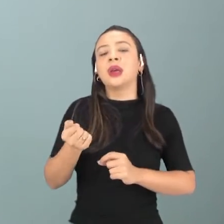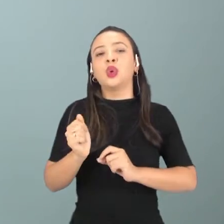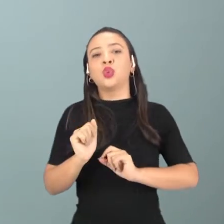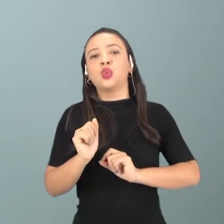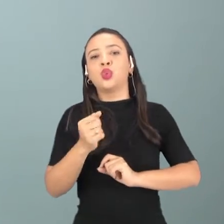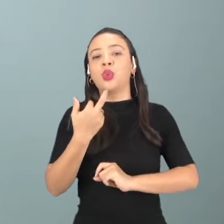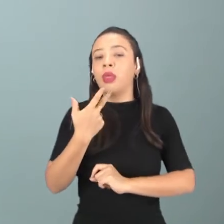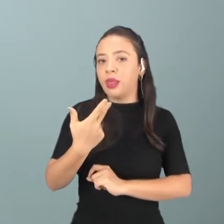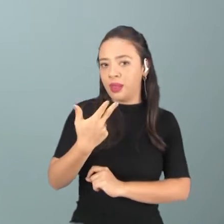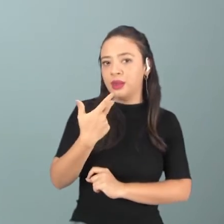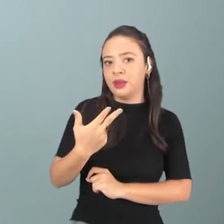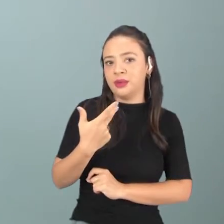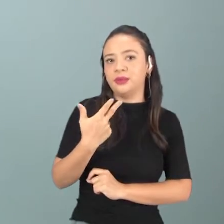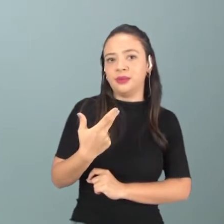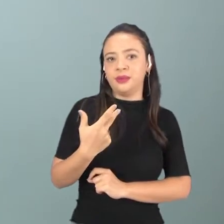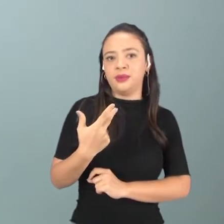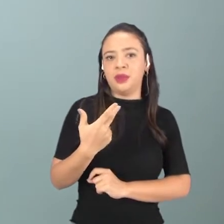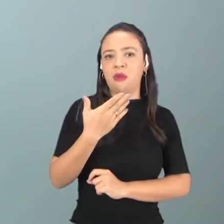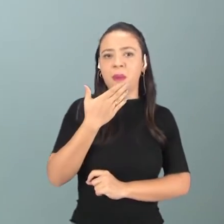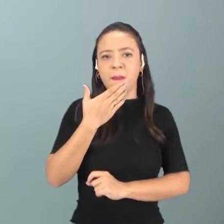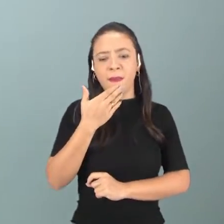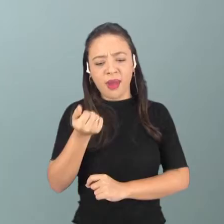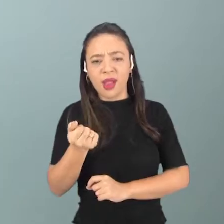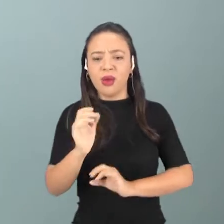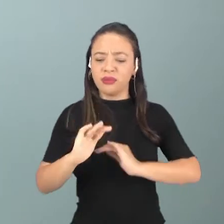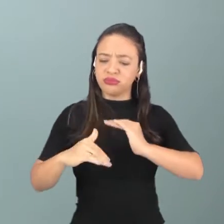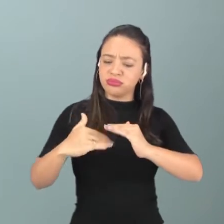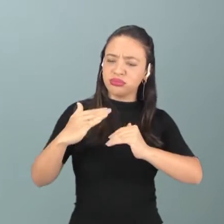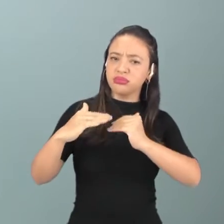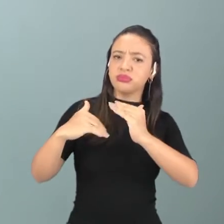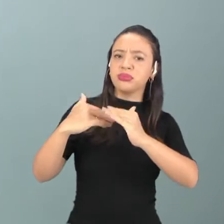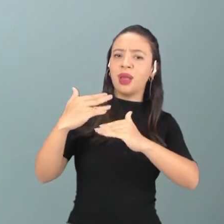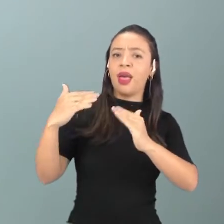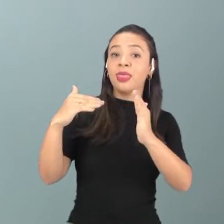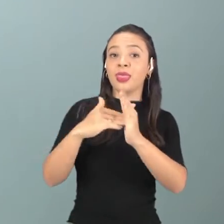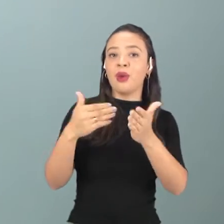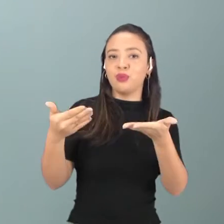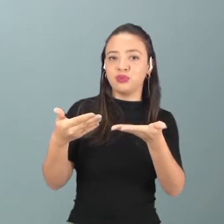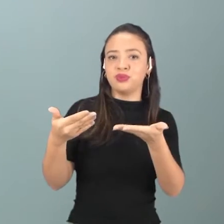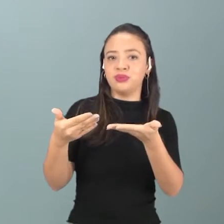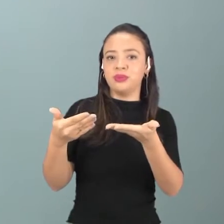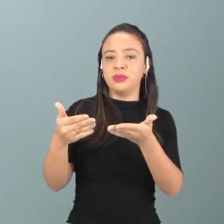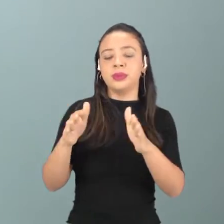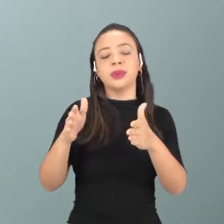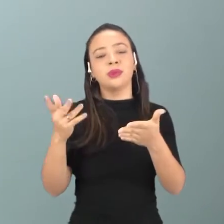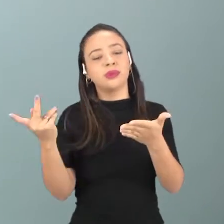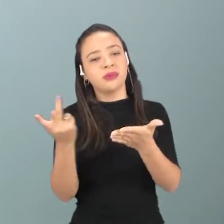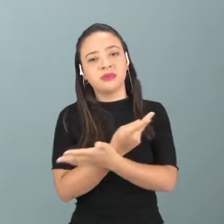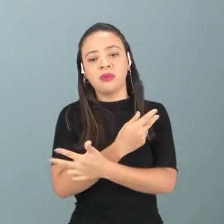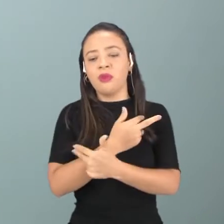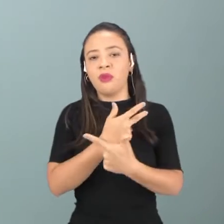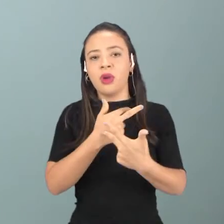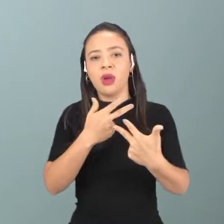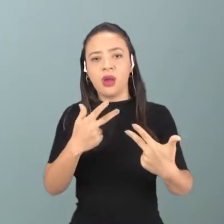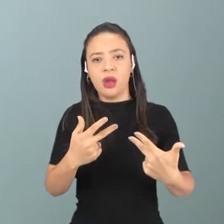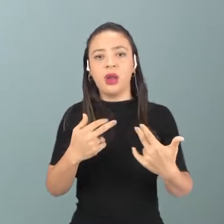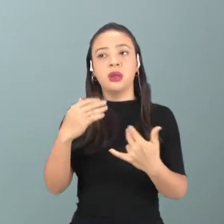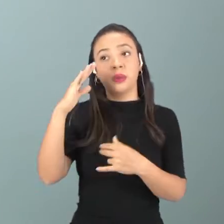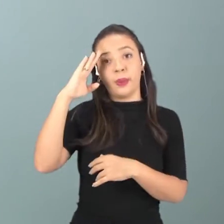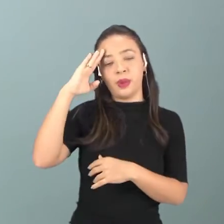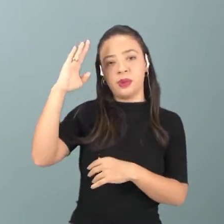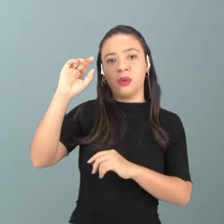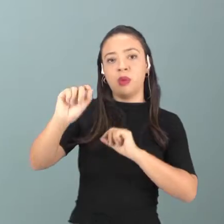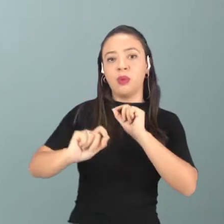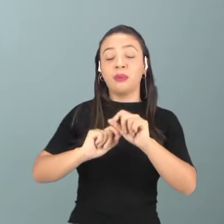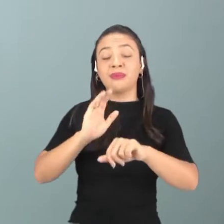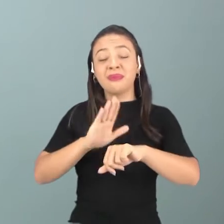a se aprimorar para poder chegar no idioma que é hoje. Então aconteceram vários marcos importantes. O mais